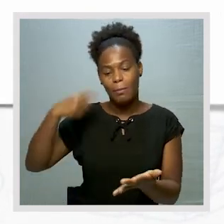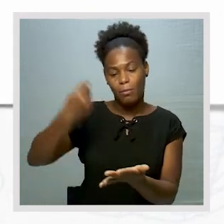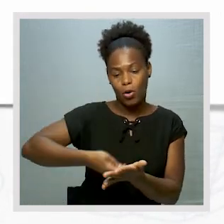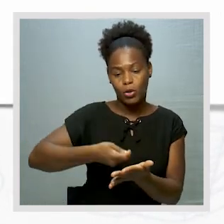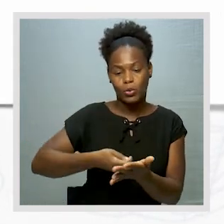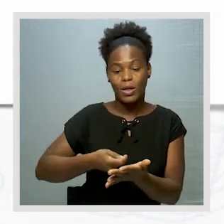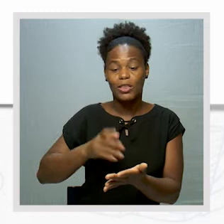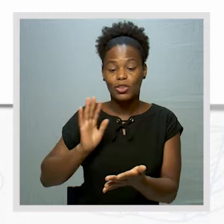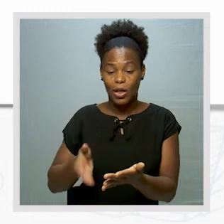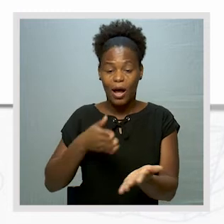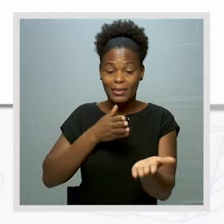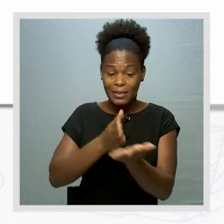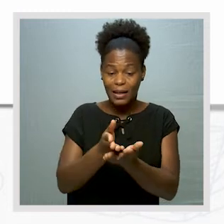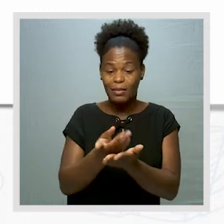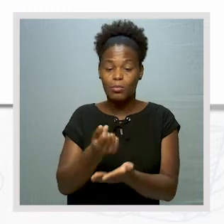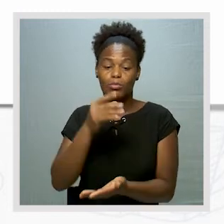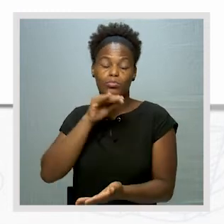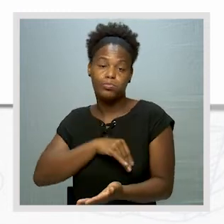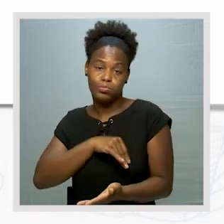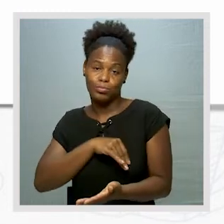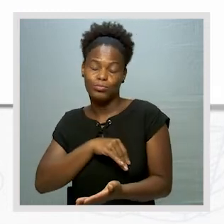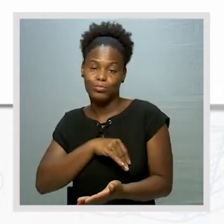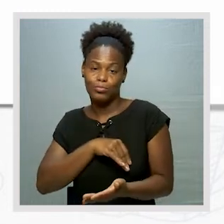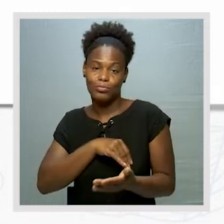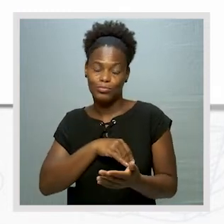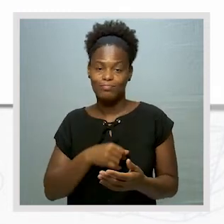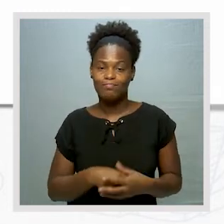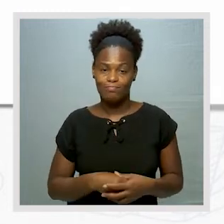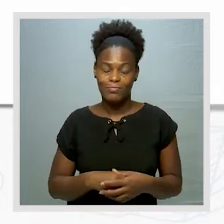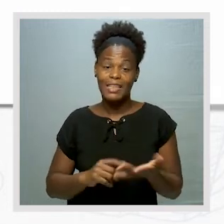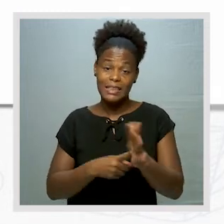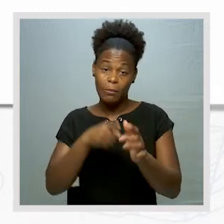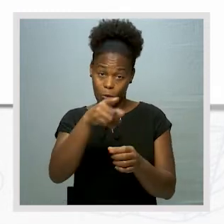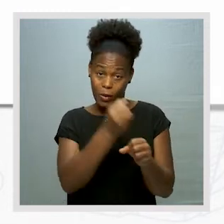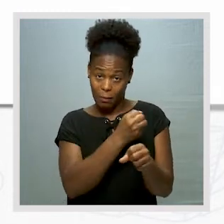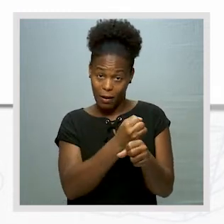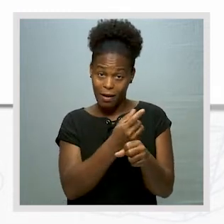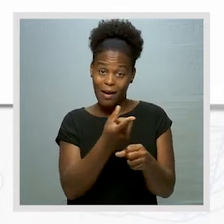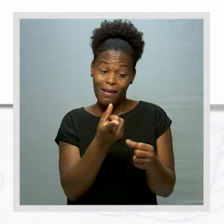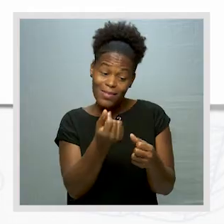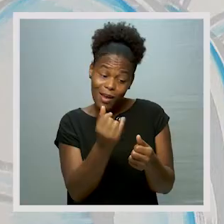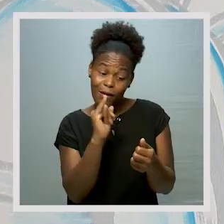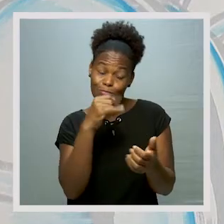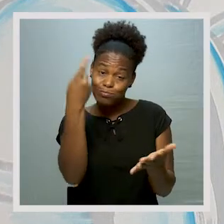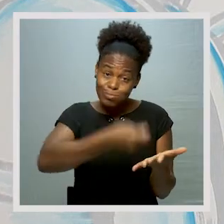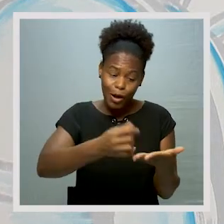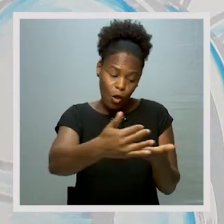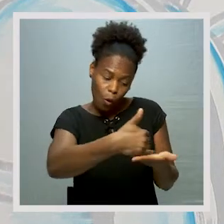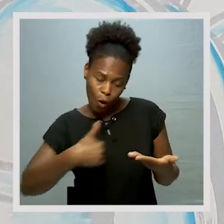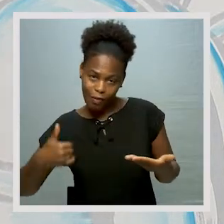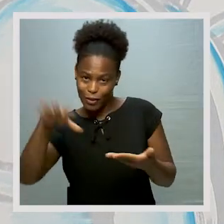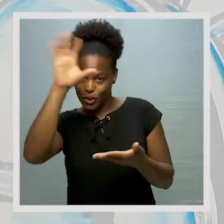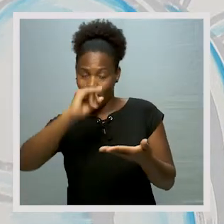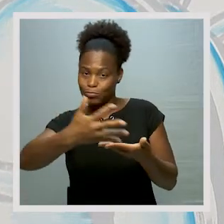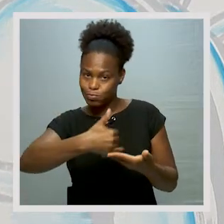os impostos que incidem diretamente sobre os rendimentos dos agentes econômicos, ao contrário dos indiretos